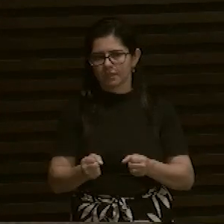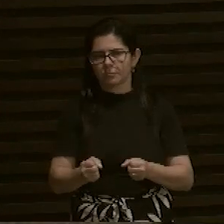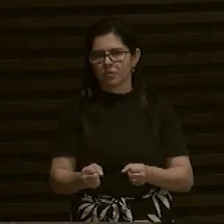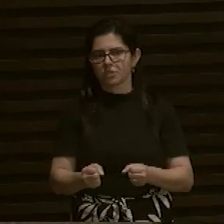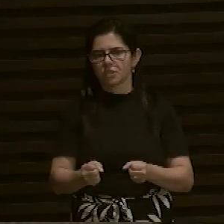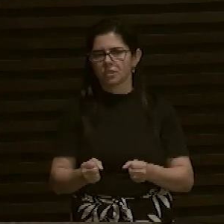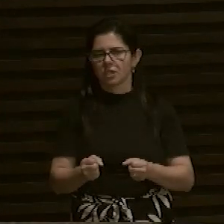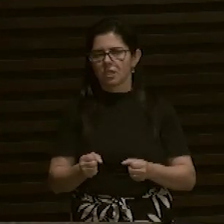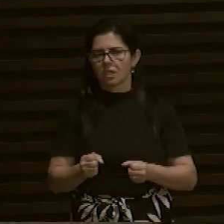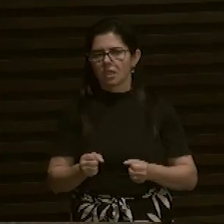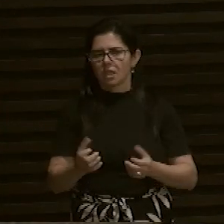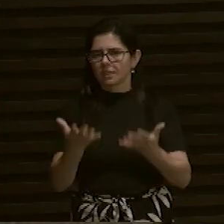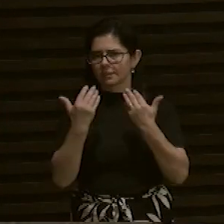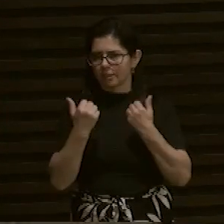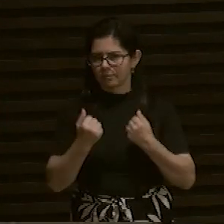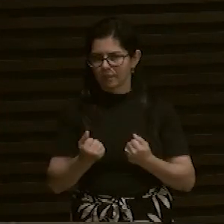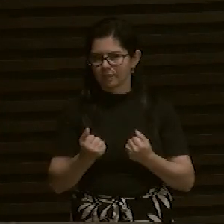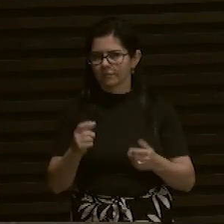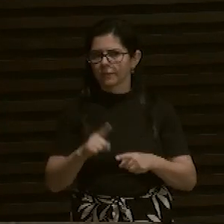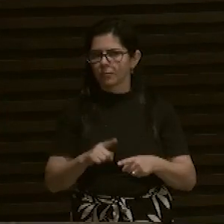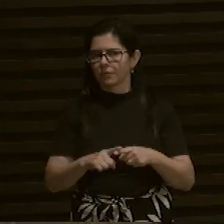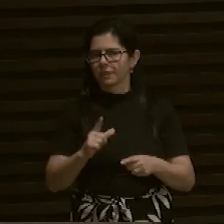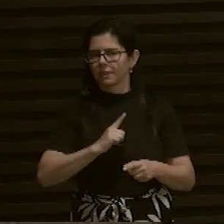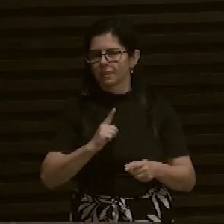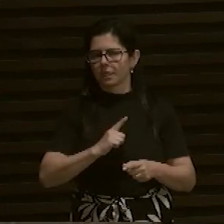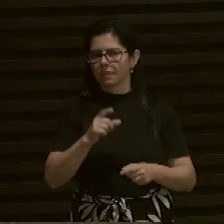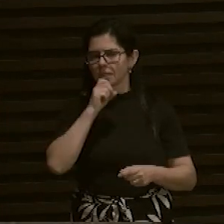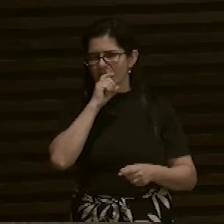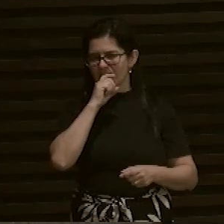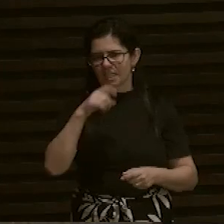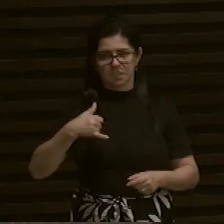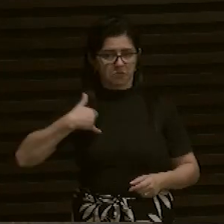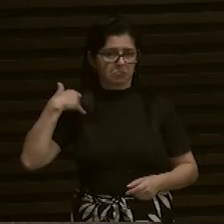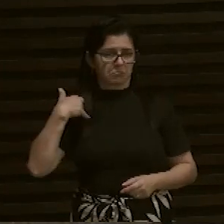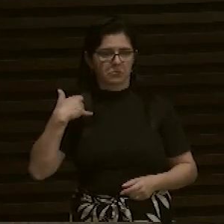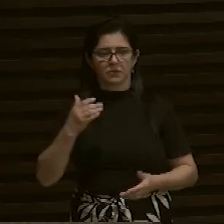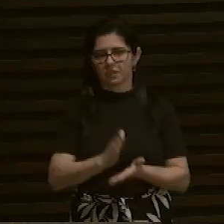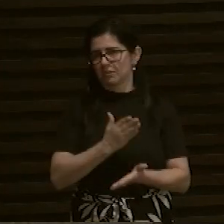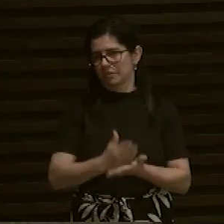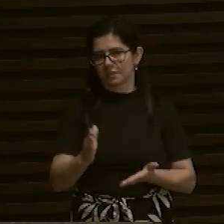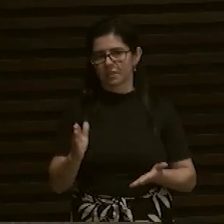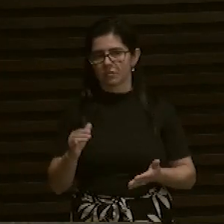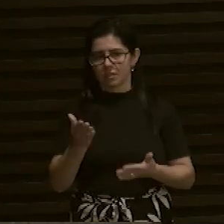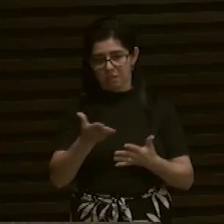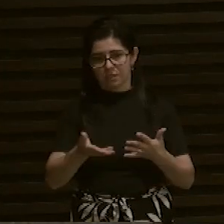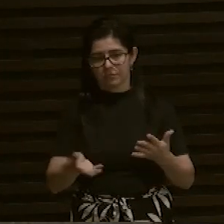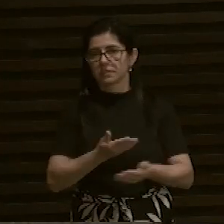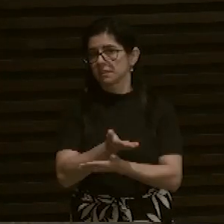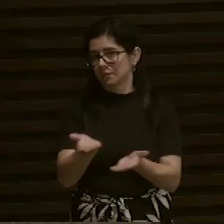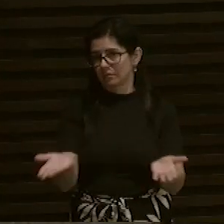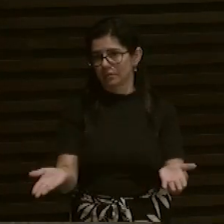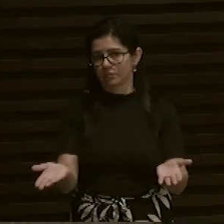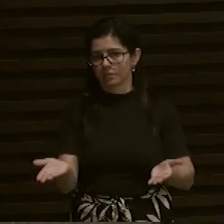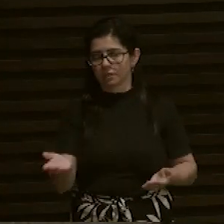carnais. Porque, visto que há inveja e divisão entre vocês, não estão sendo carnais e agindo como mundanos?